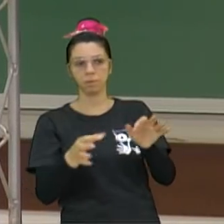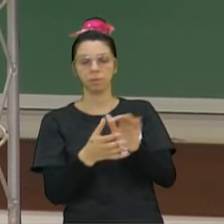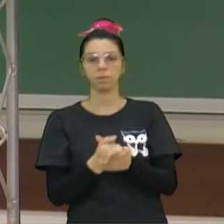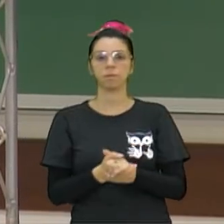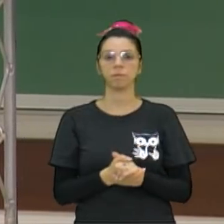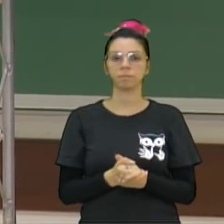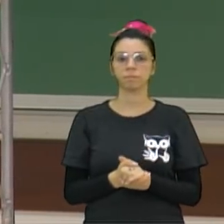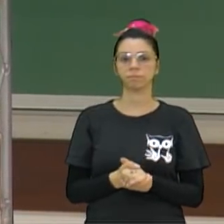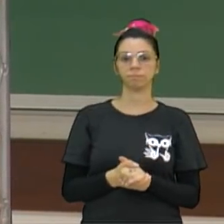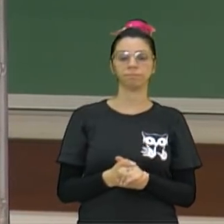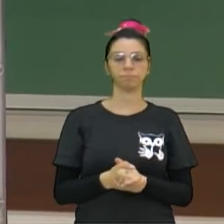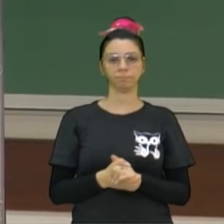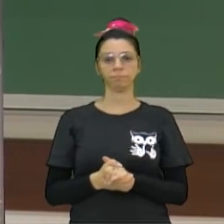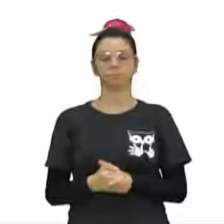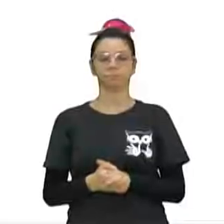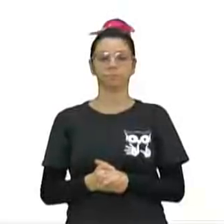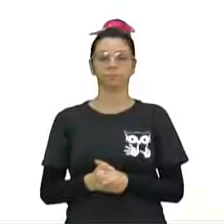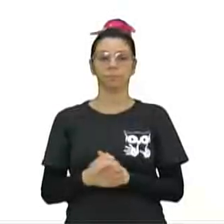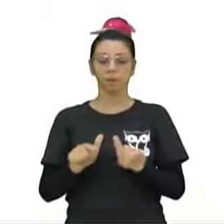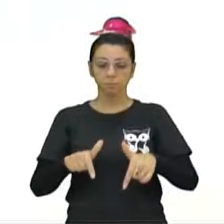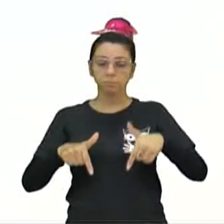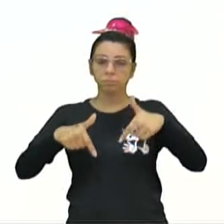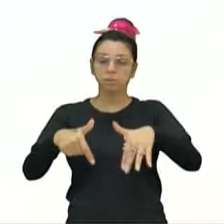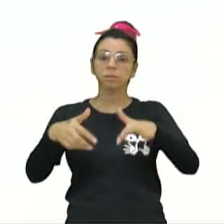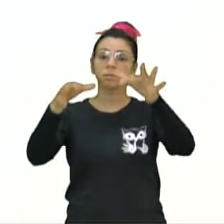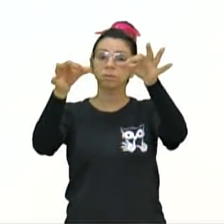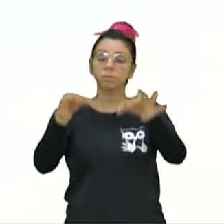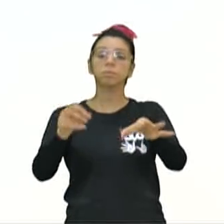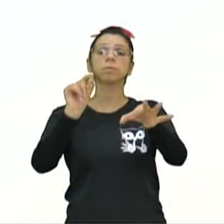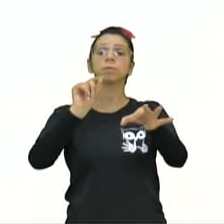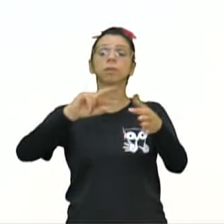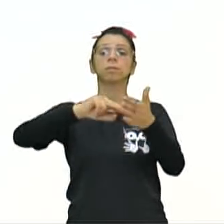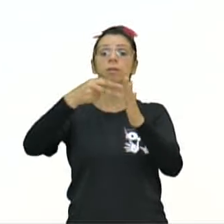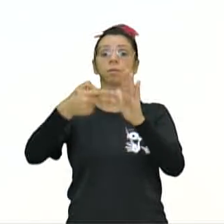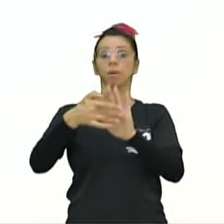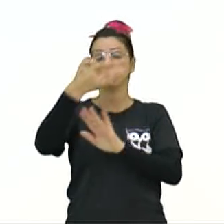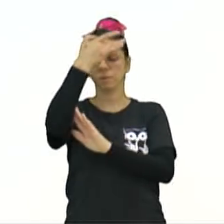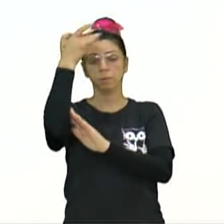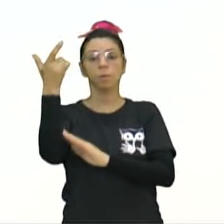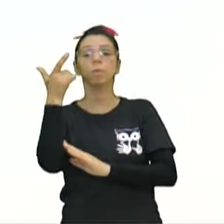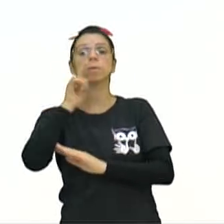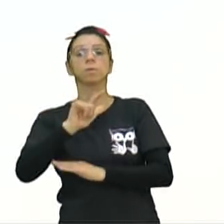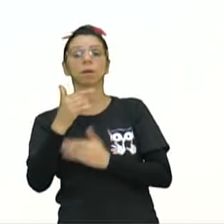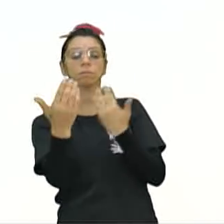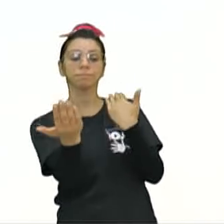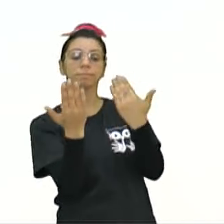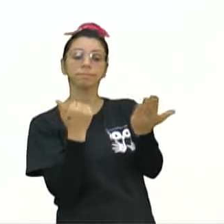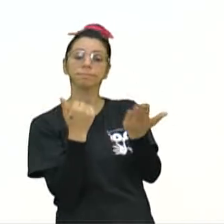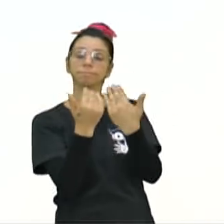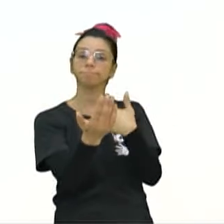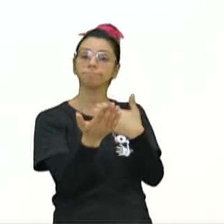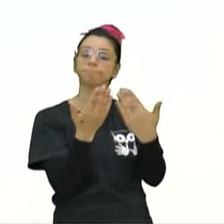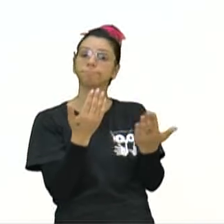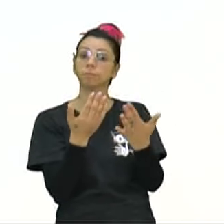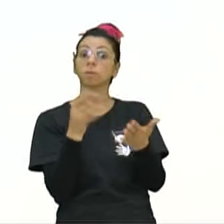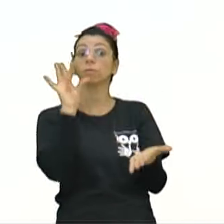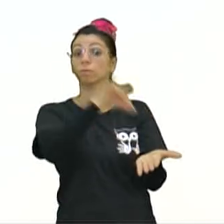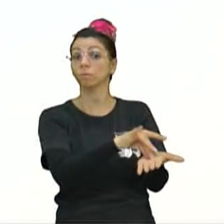caminho certo. Então, agir com assertividade significa que a pessoa consegue dialogar